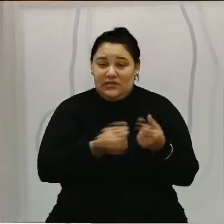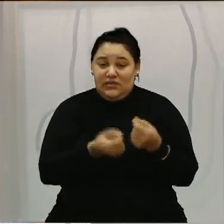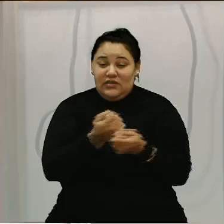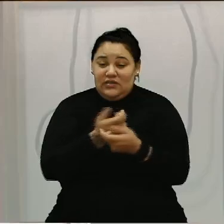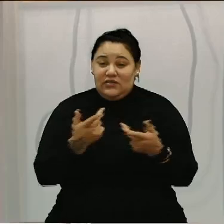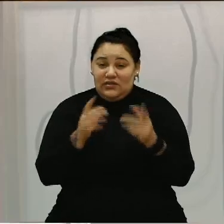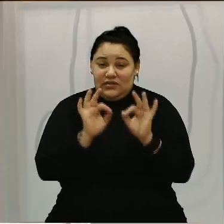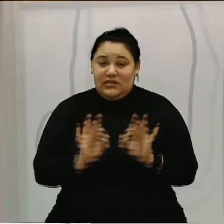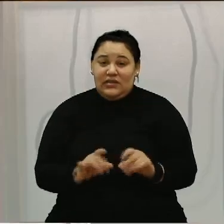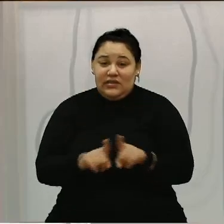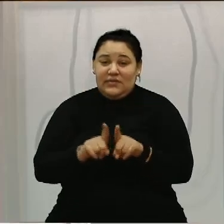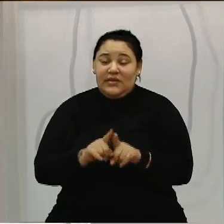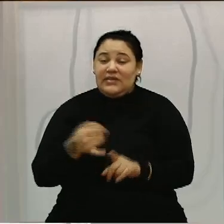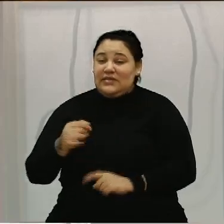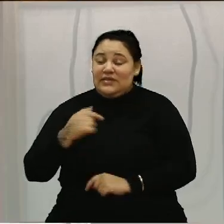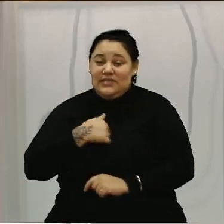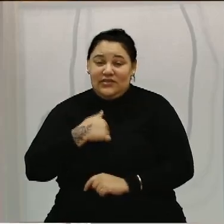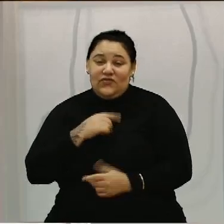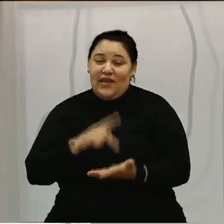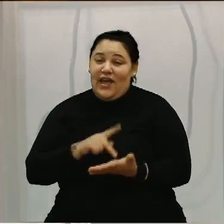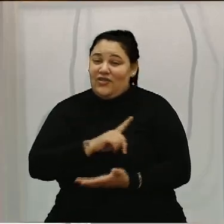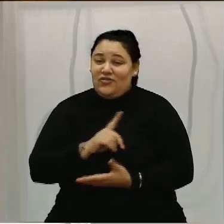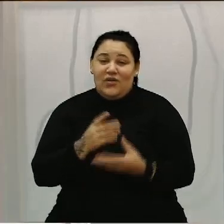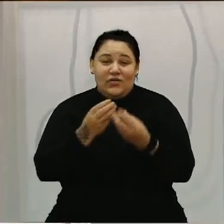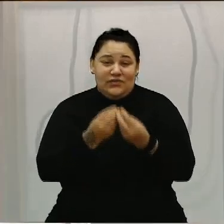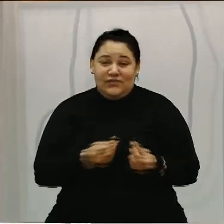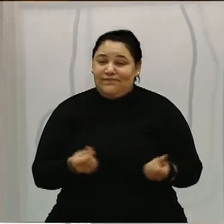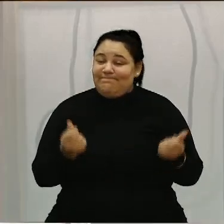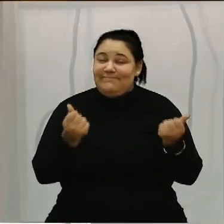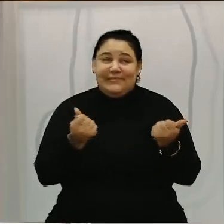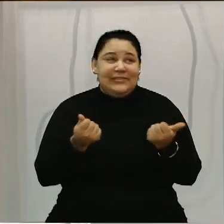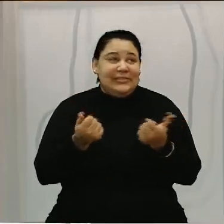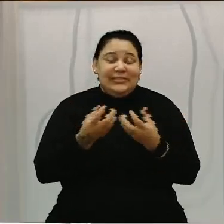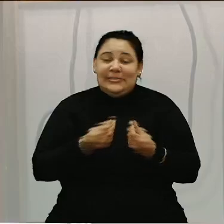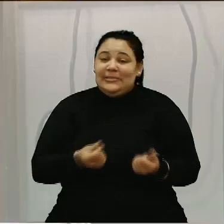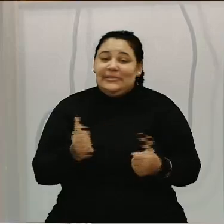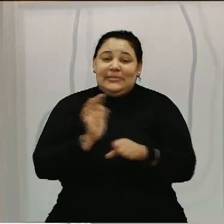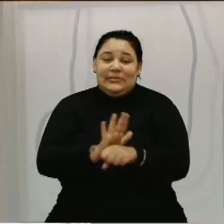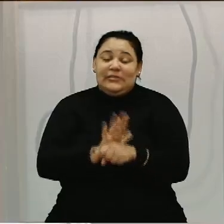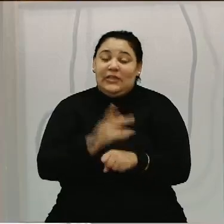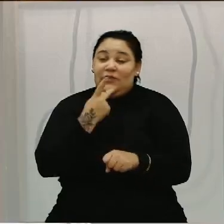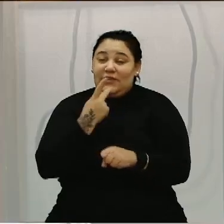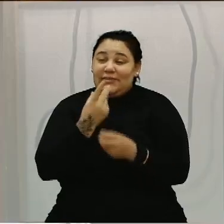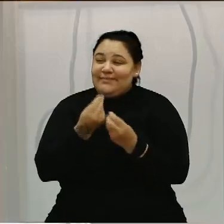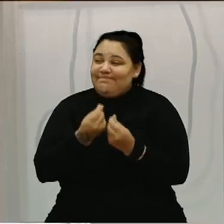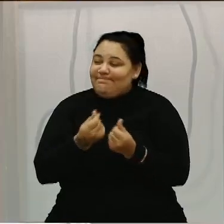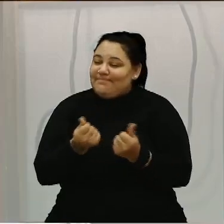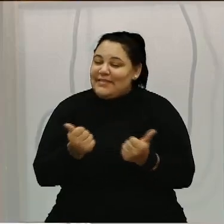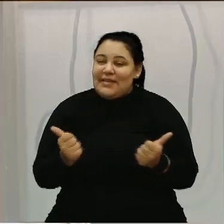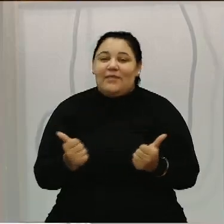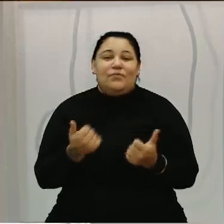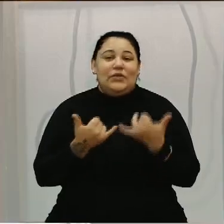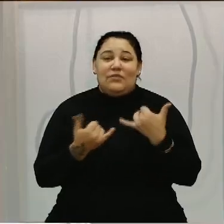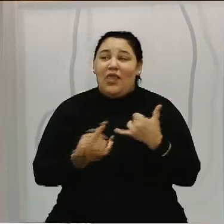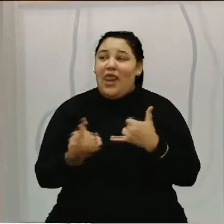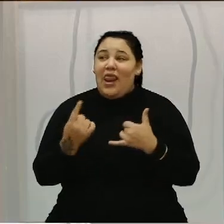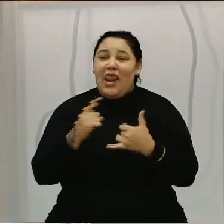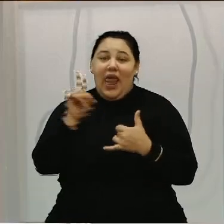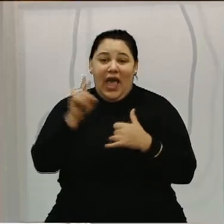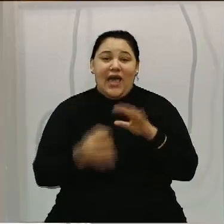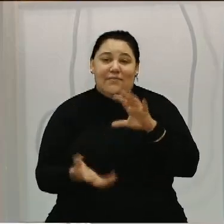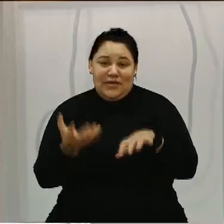E se a gente não, de fato, sensibilizar as pessoas, e quando falo sensibilizar lá em Brasília, à medida que